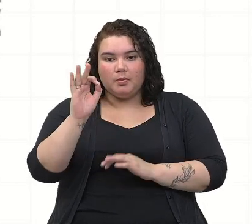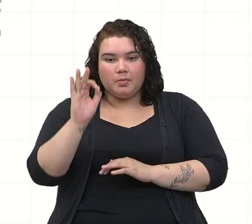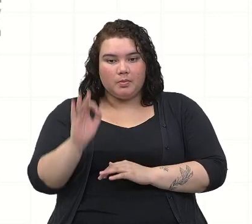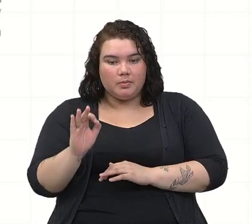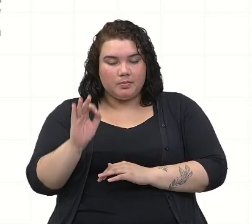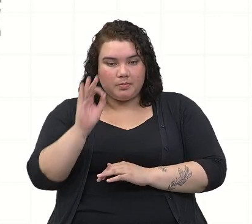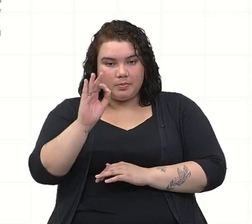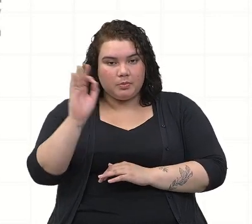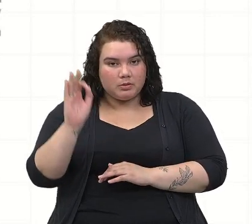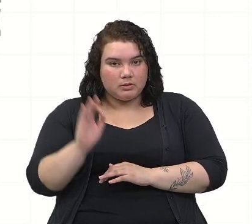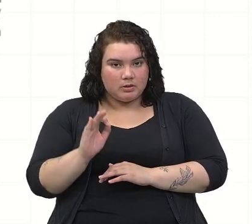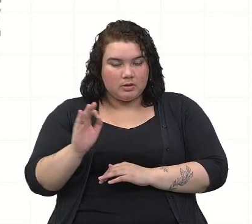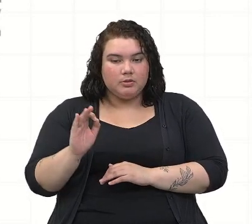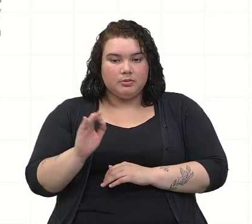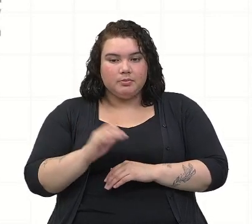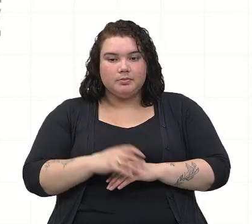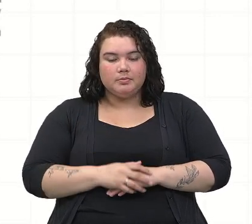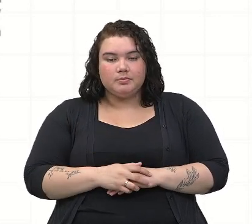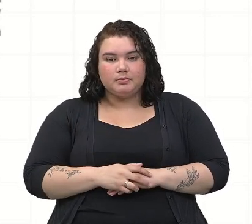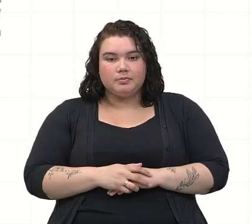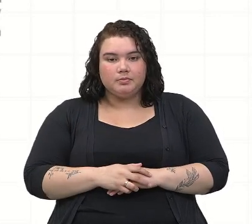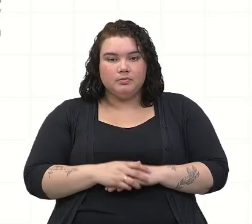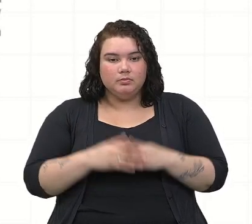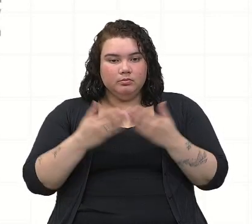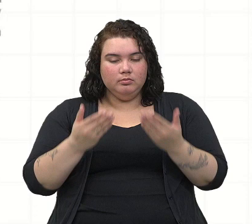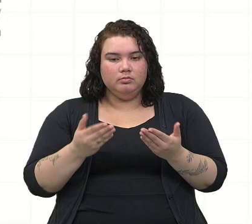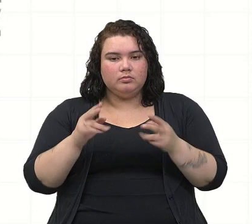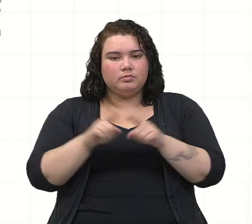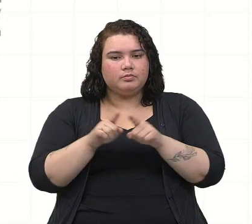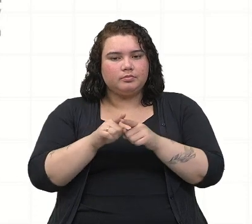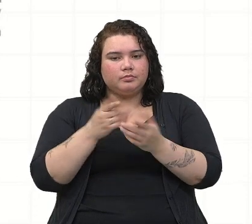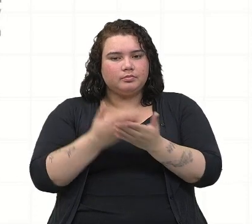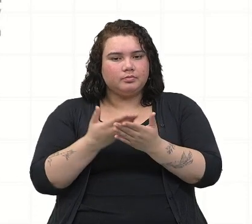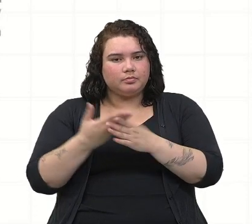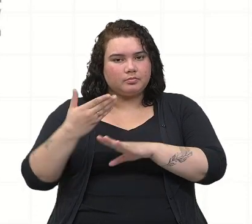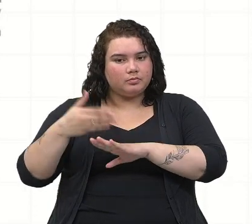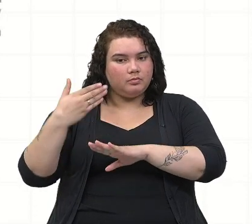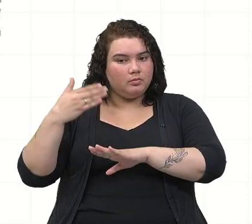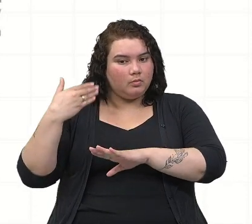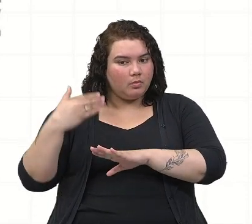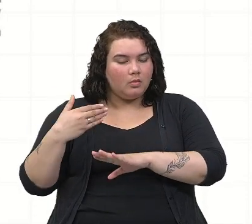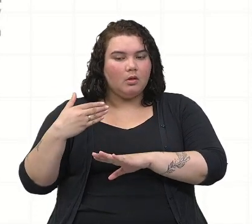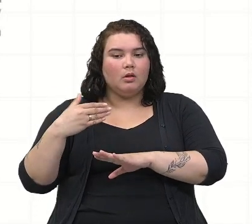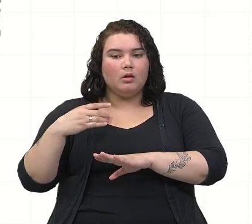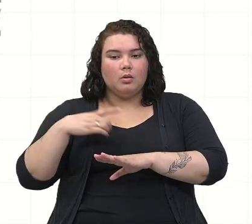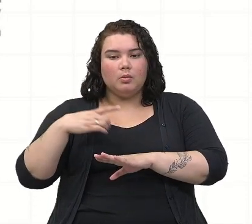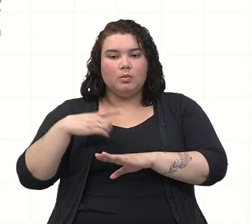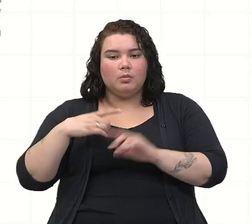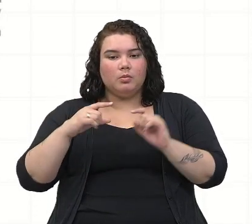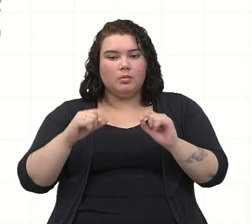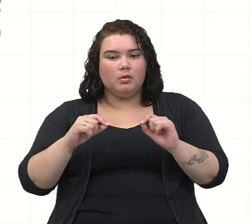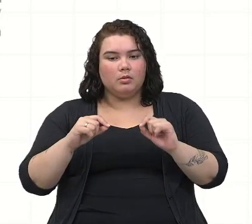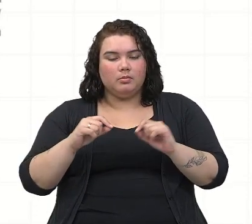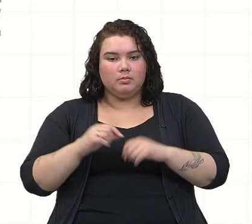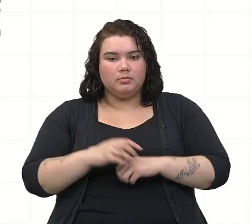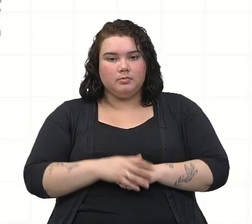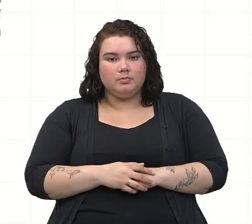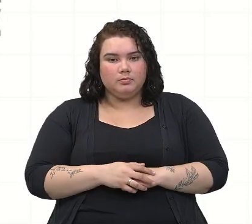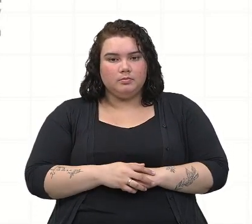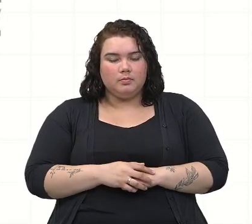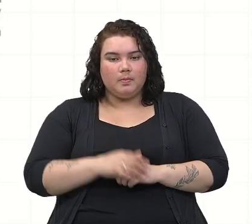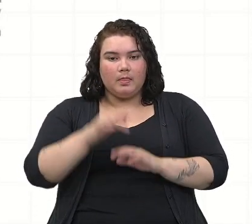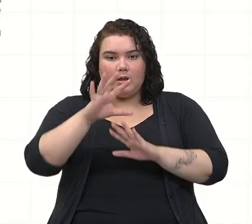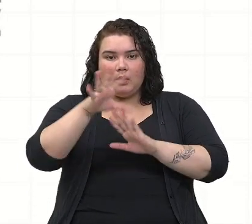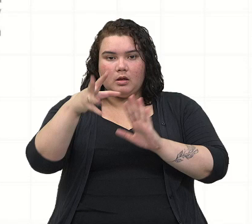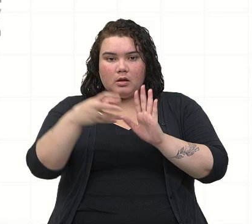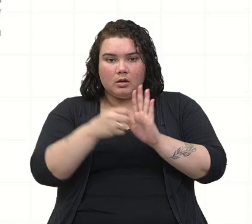Temos aí, nós vimos também nas nossas aulas, de onde que, como, né, que esse símbolo ele